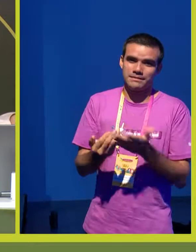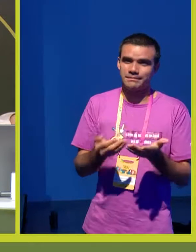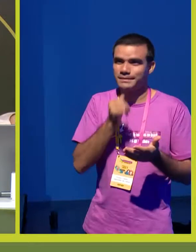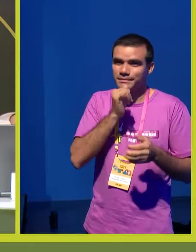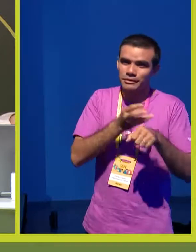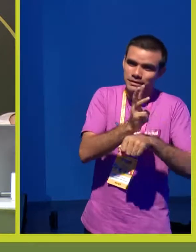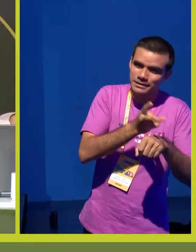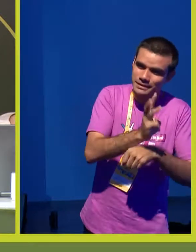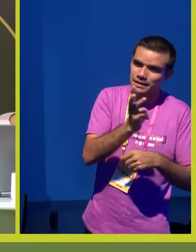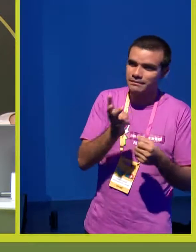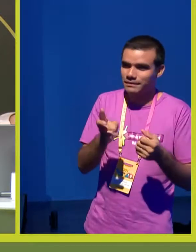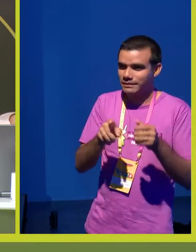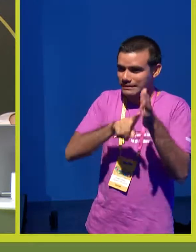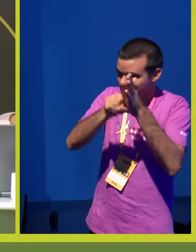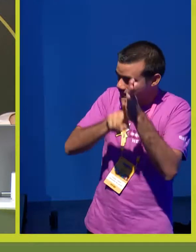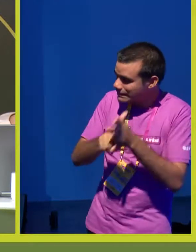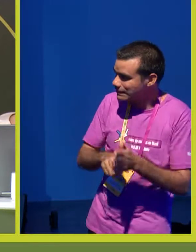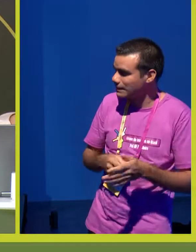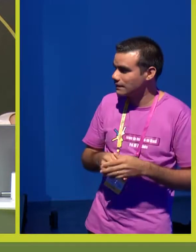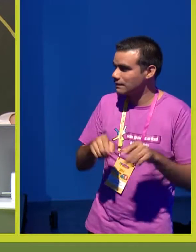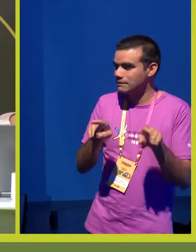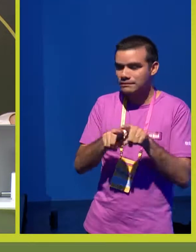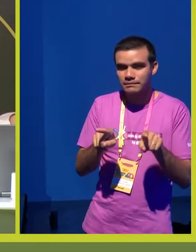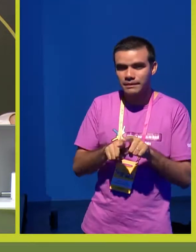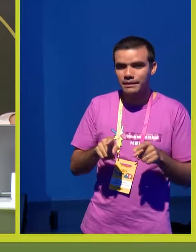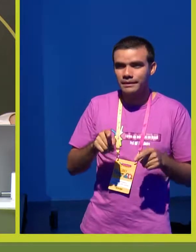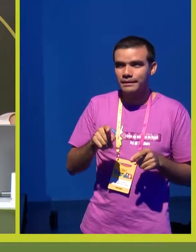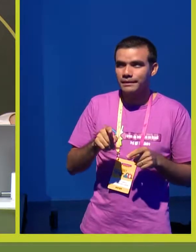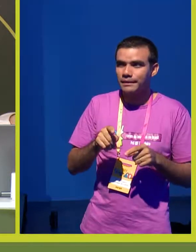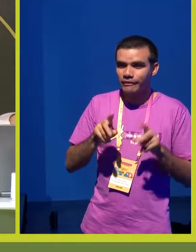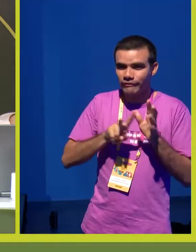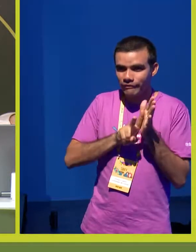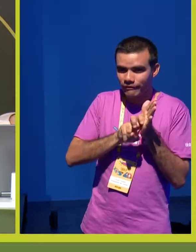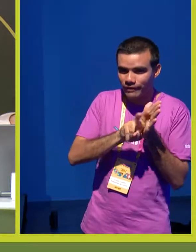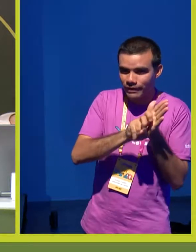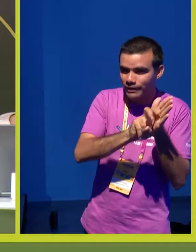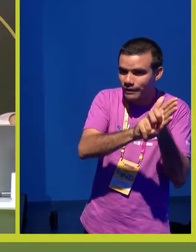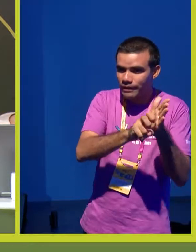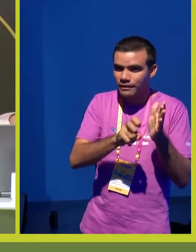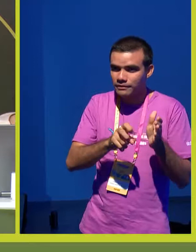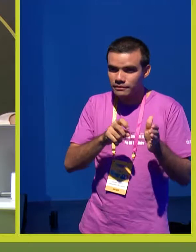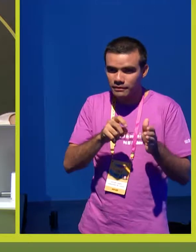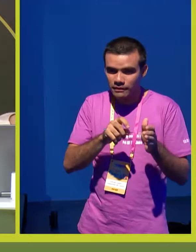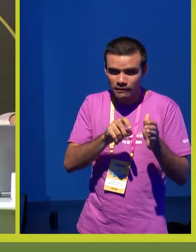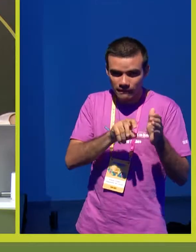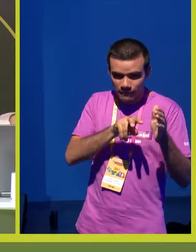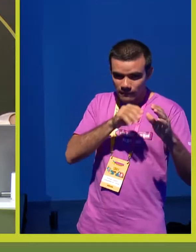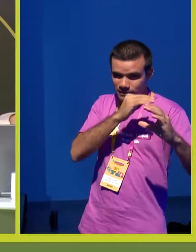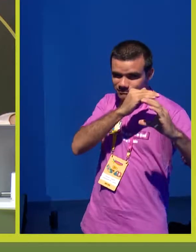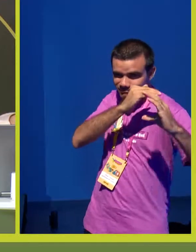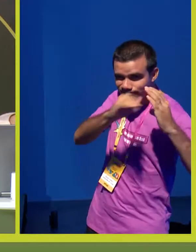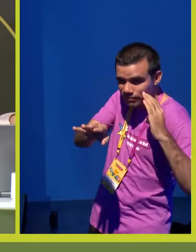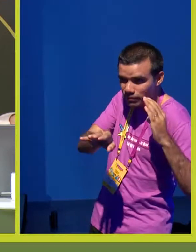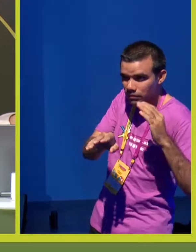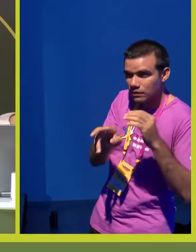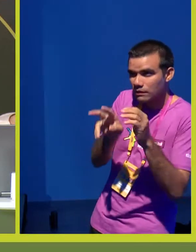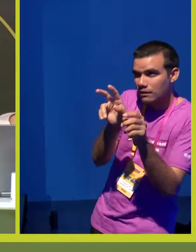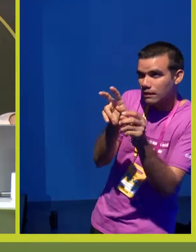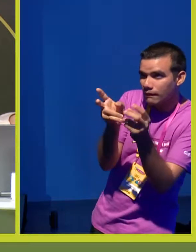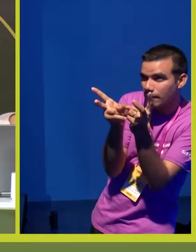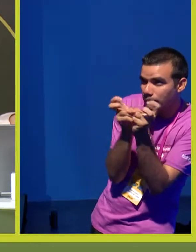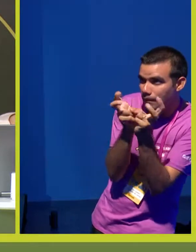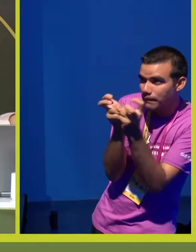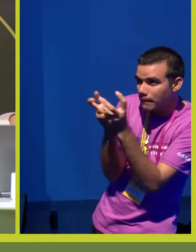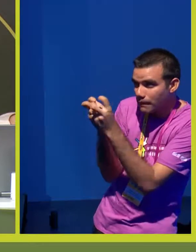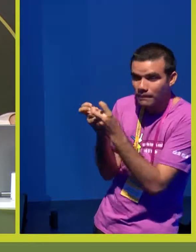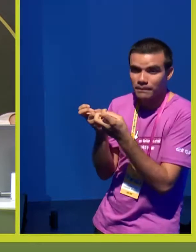WhatsApp, por exemplo, como a inoculação de vírus, espiões nos celulares, como o uso de